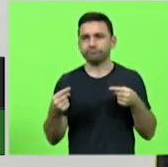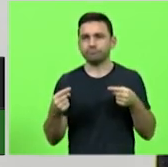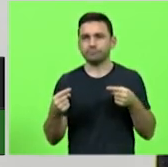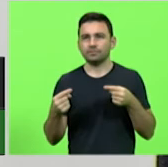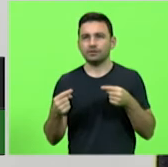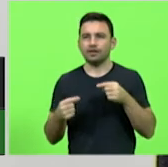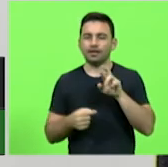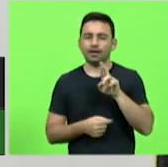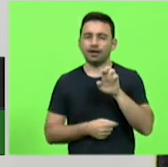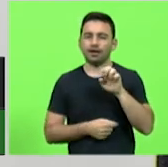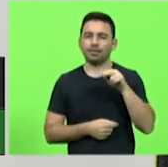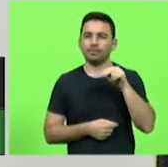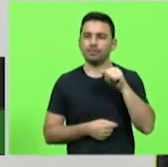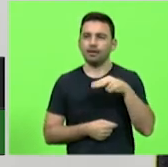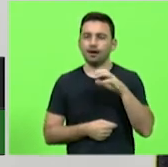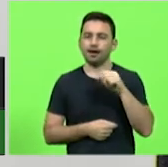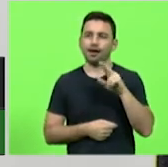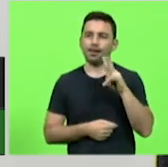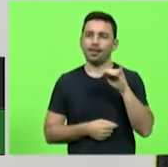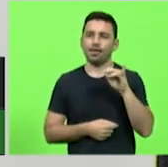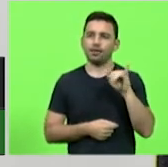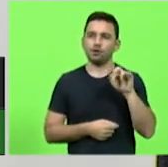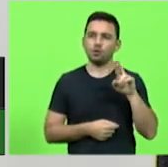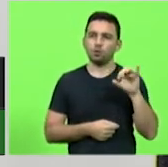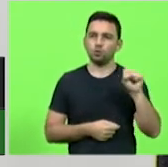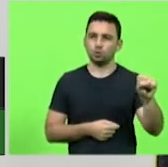Renan Calheiros.